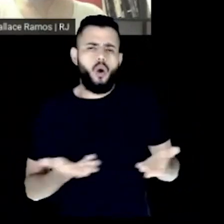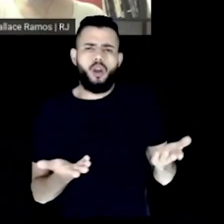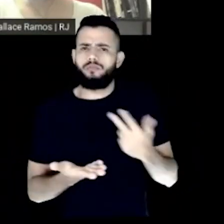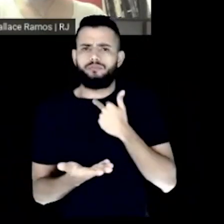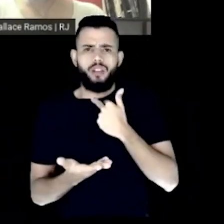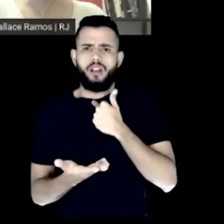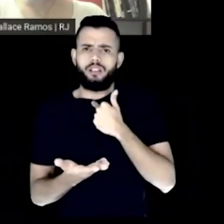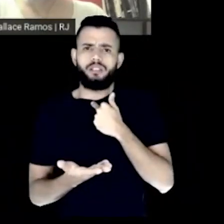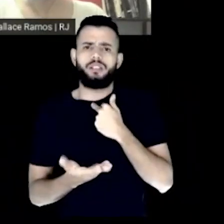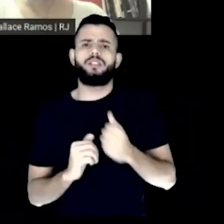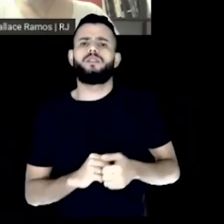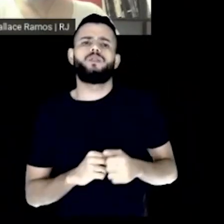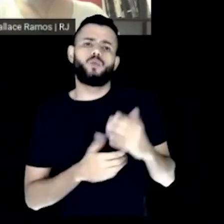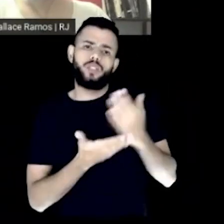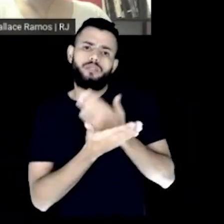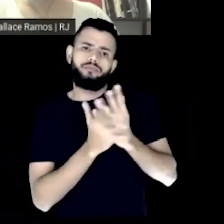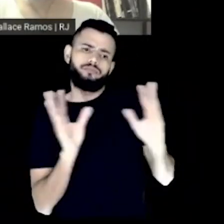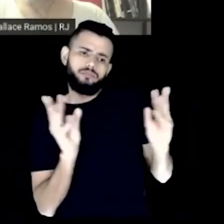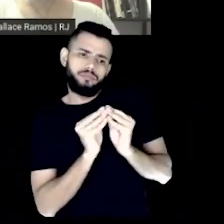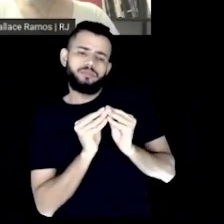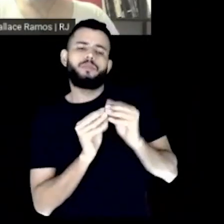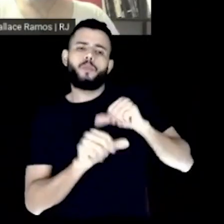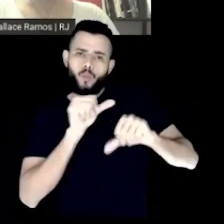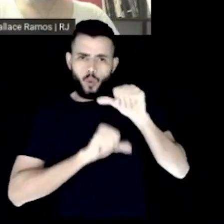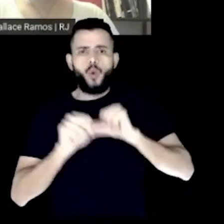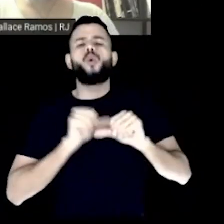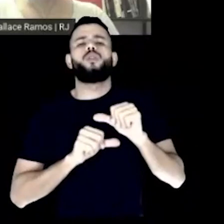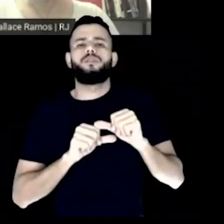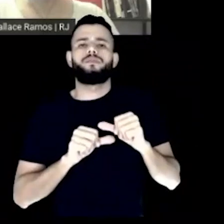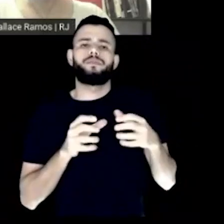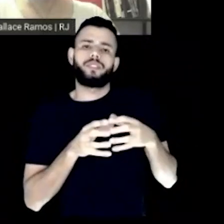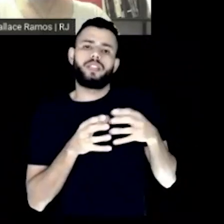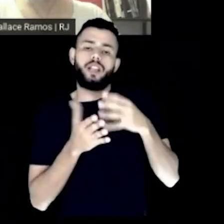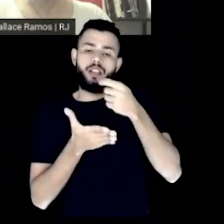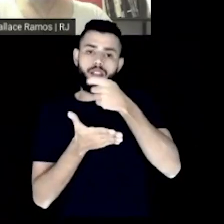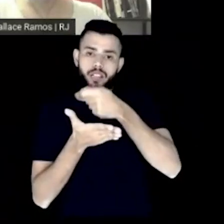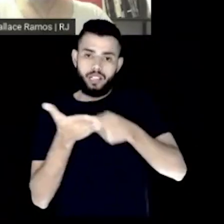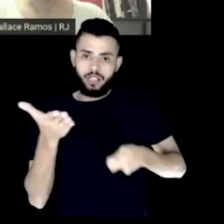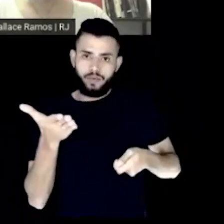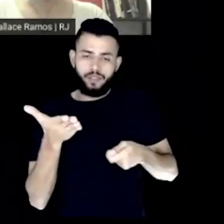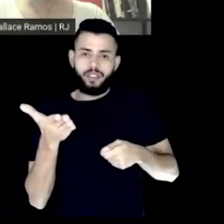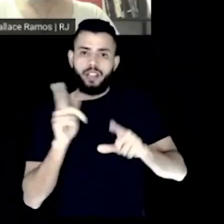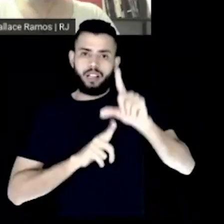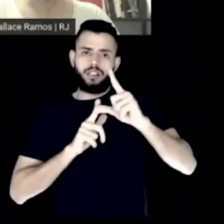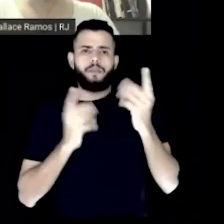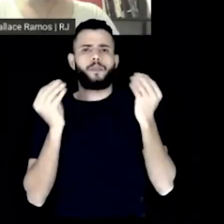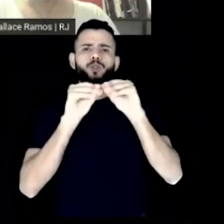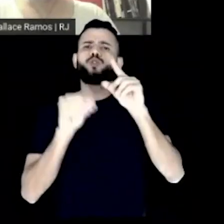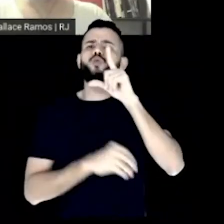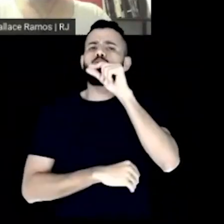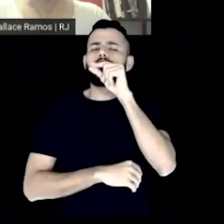isso agora, né? E a própria sinopse do livro a gente alterou um pouco. A Companhia das Letras fez uma postagem no